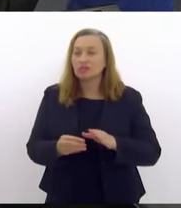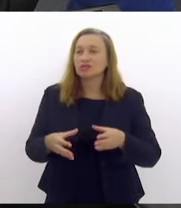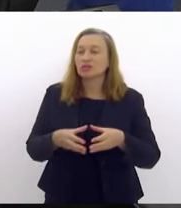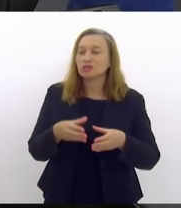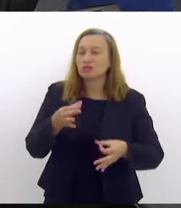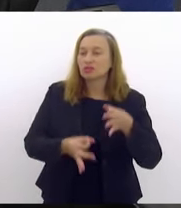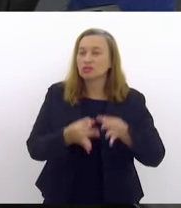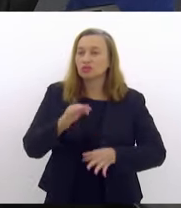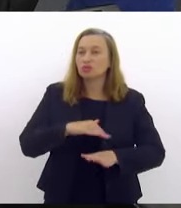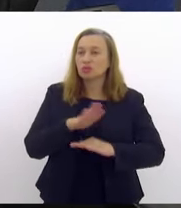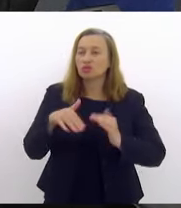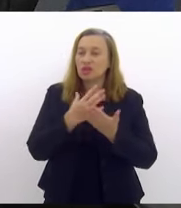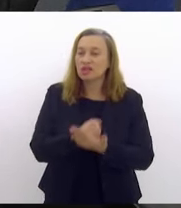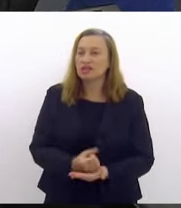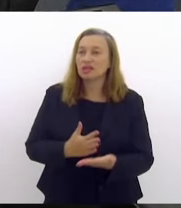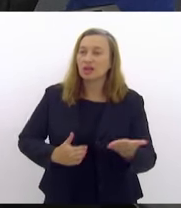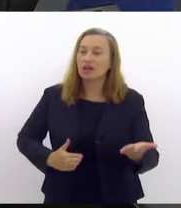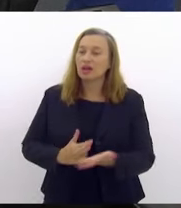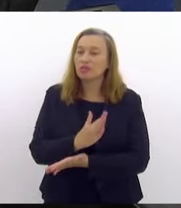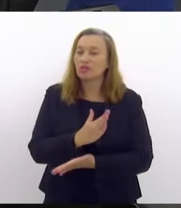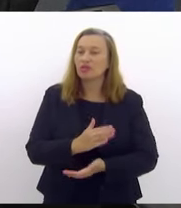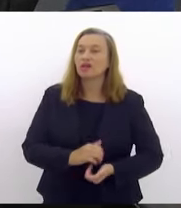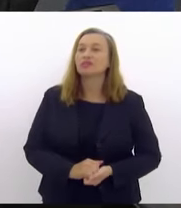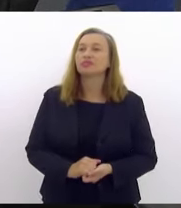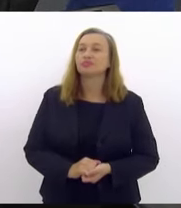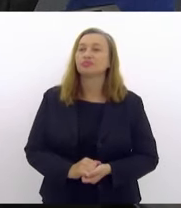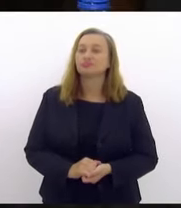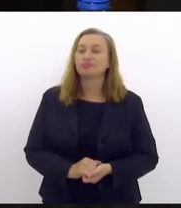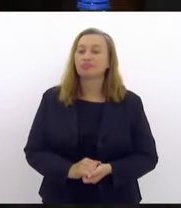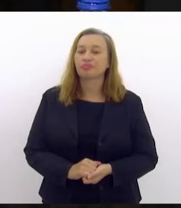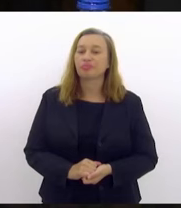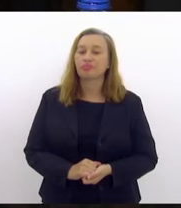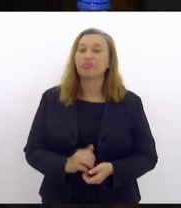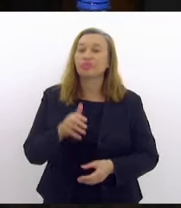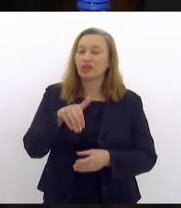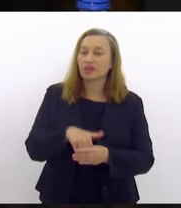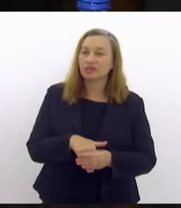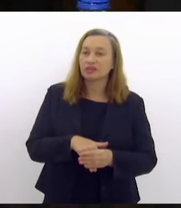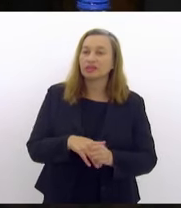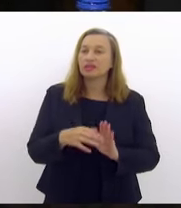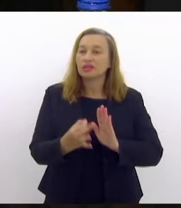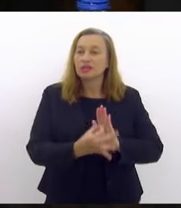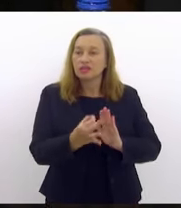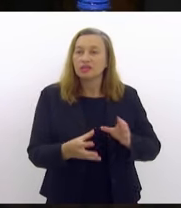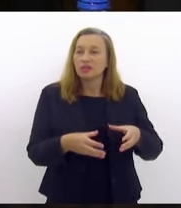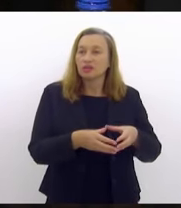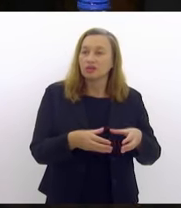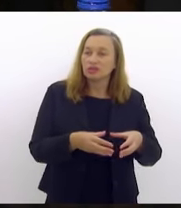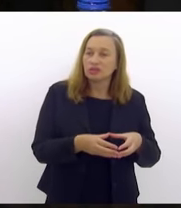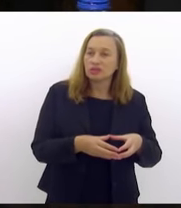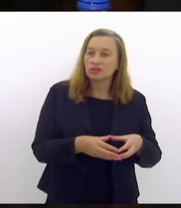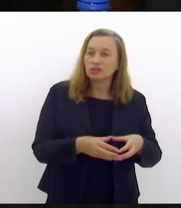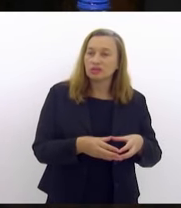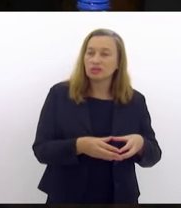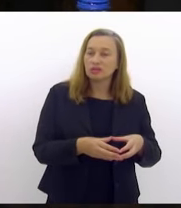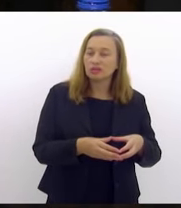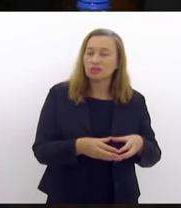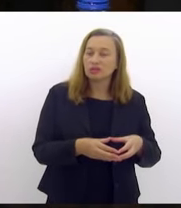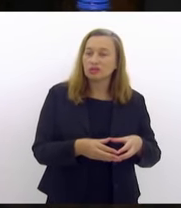e Justiça. Os senhores que aprovam permaneçam como estão? Aprovado. Em votação, o parecer da Comissão